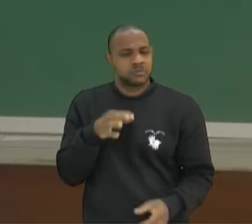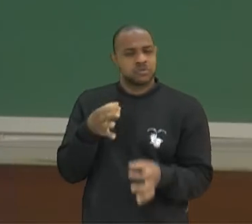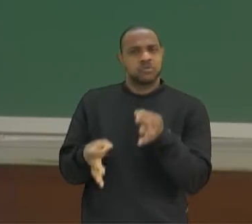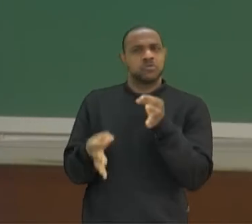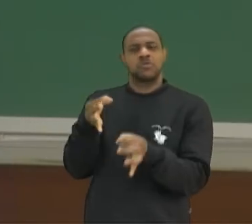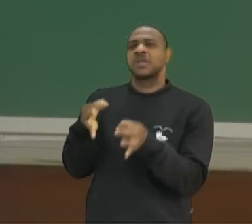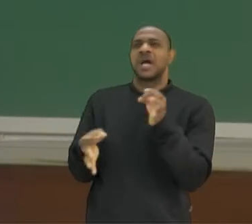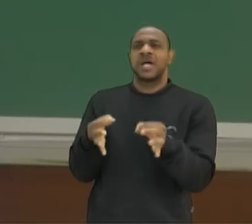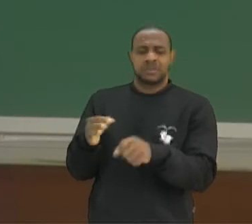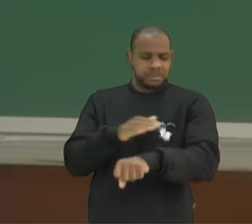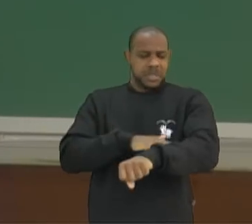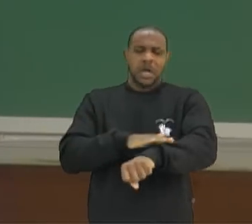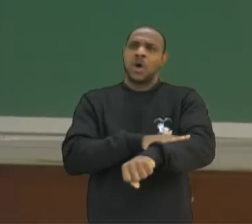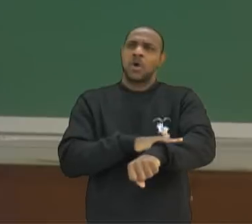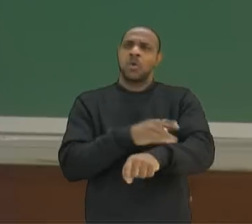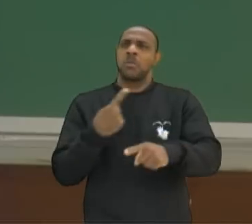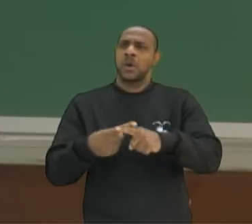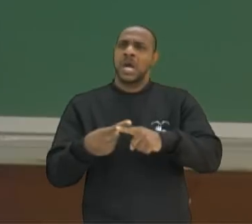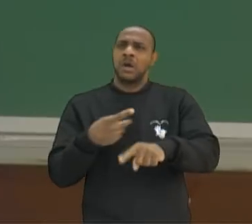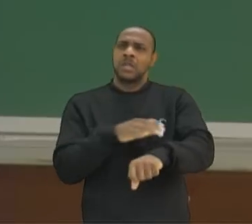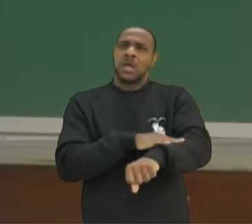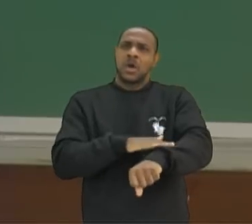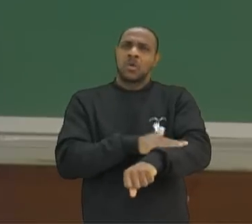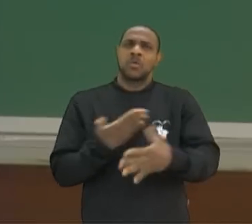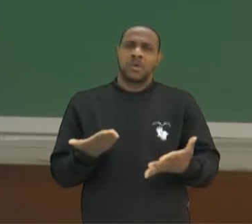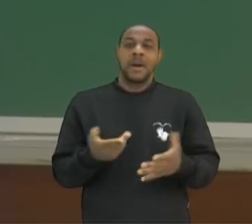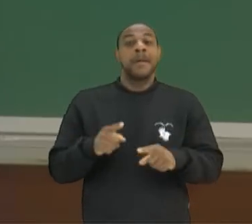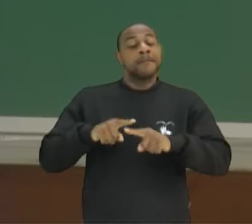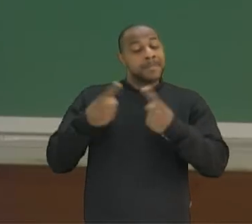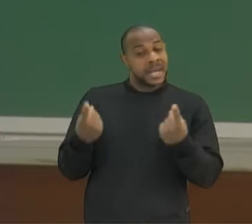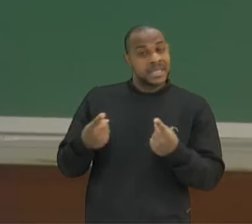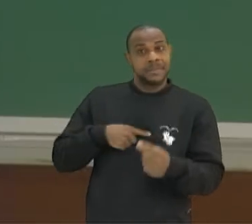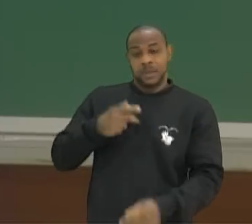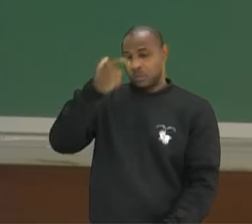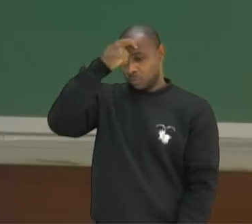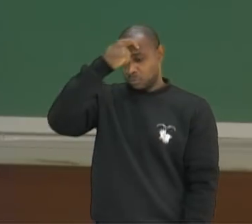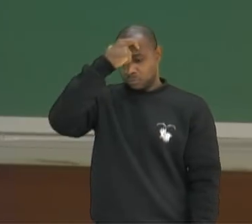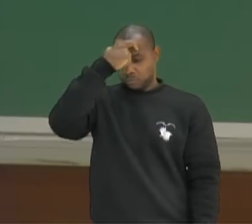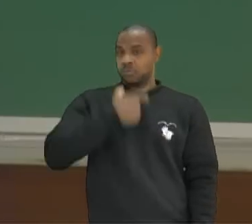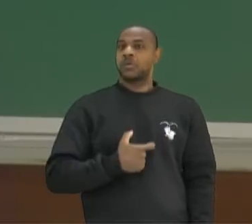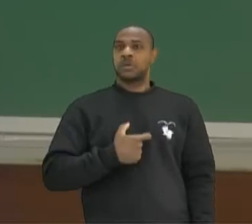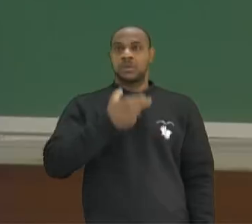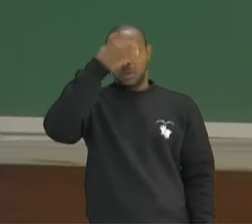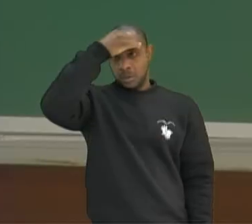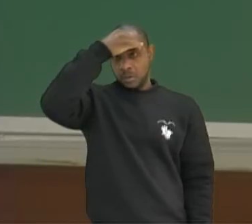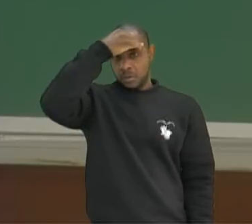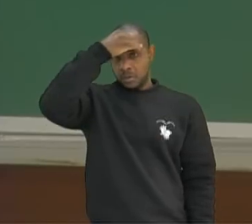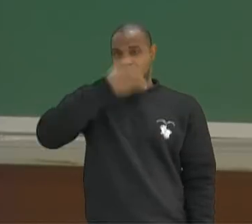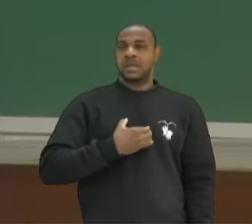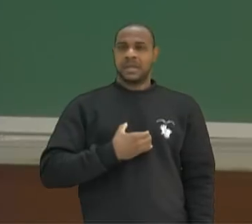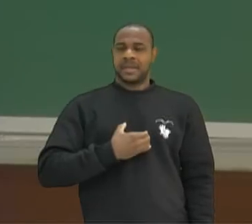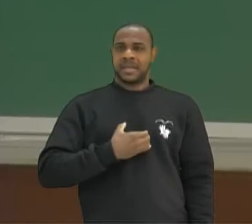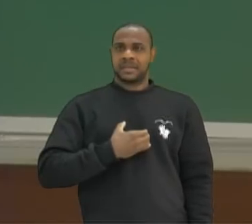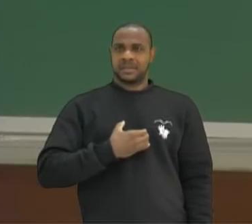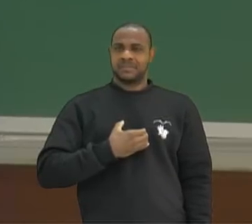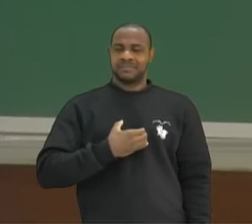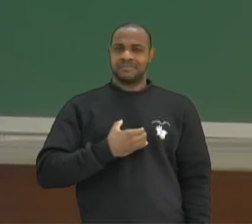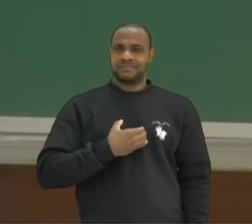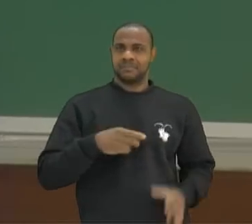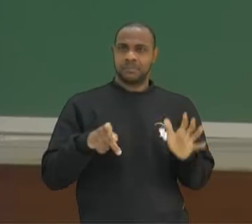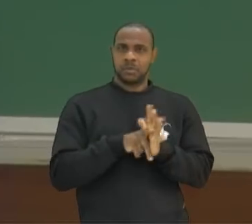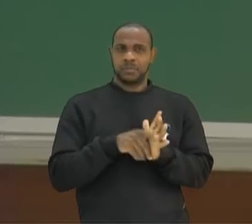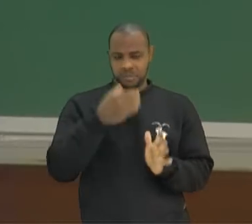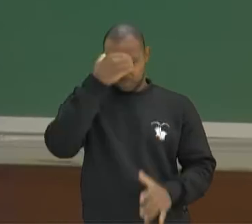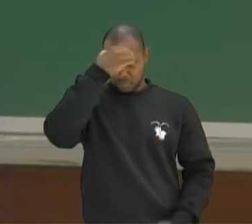cor de sua pele, mas pelo caráter, né? Pelo conteúdo do seu caráter.